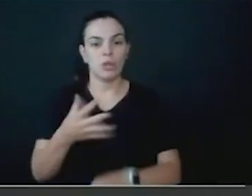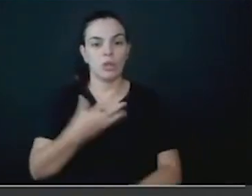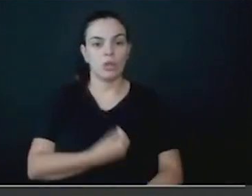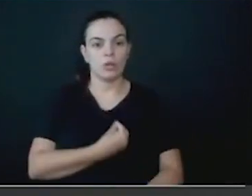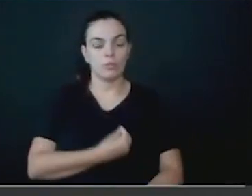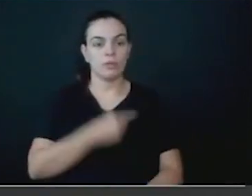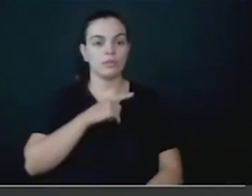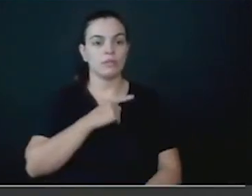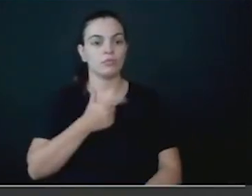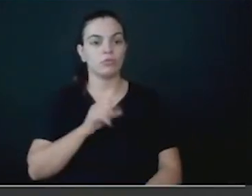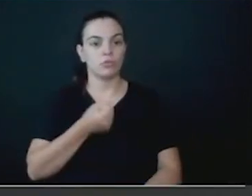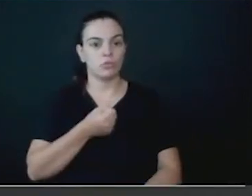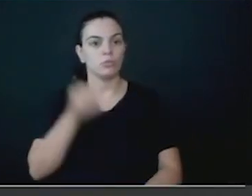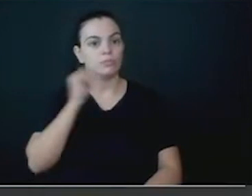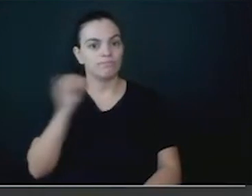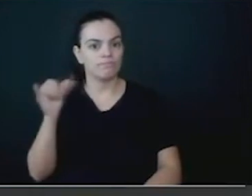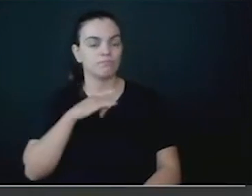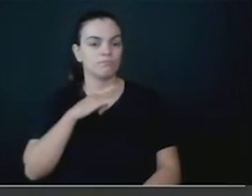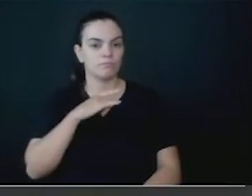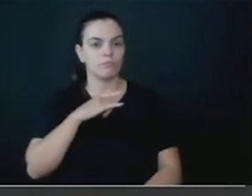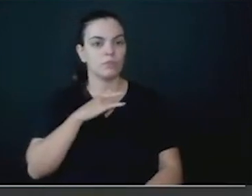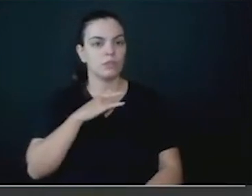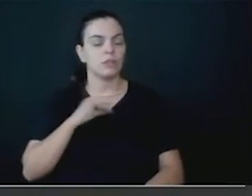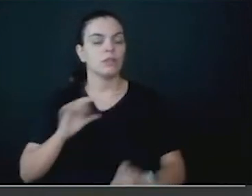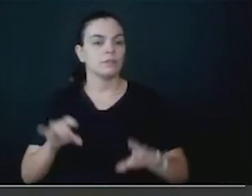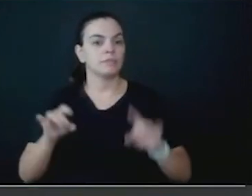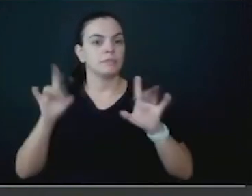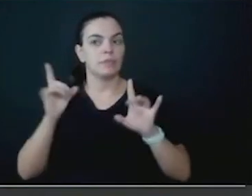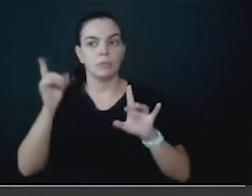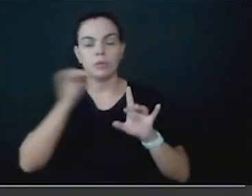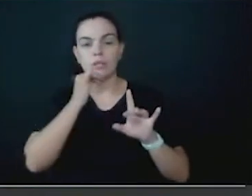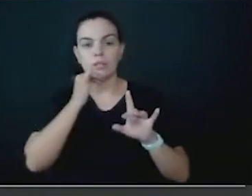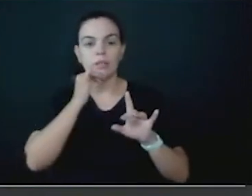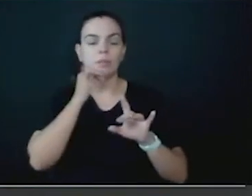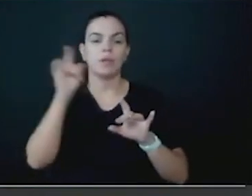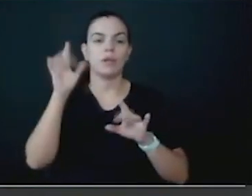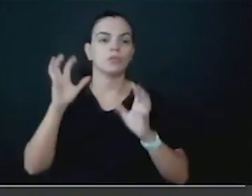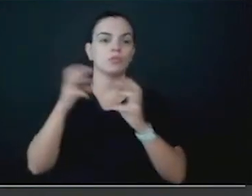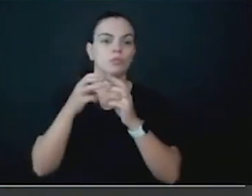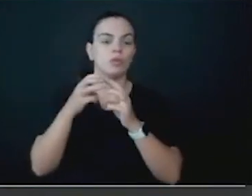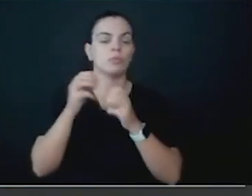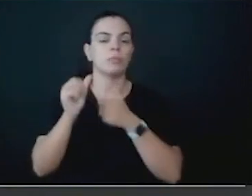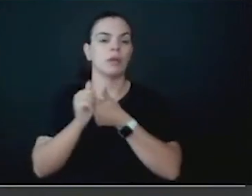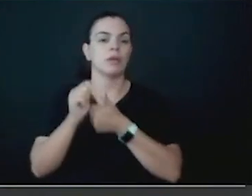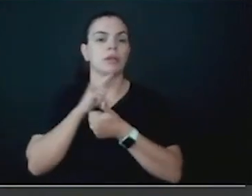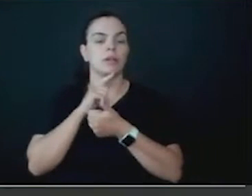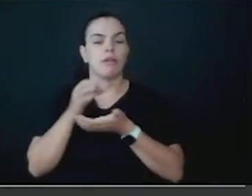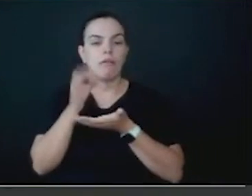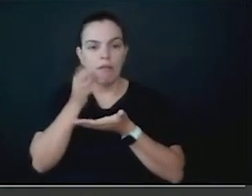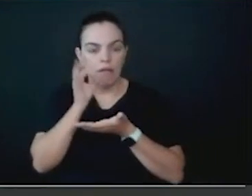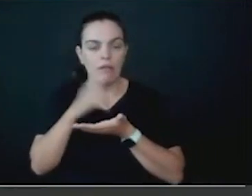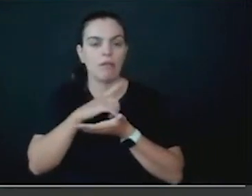relacionados, dando destaque ali para tudo que já foi entregue no Jardim Botânico, né? Cafeteria, floricultura, todas as